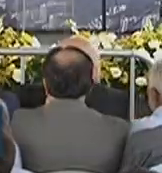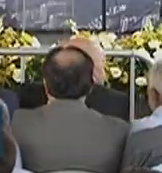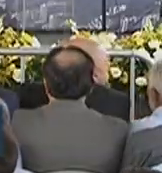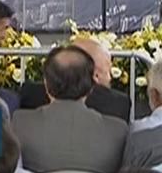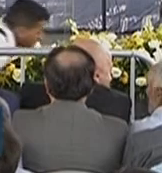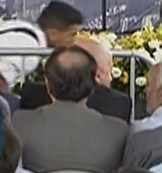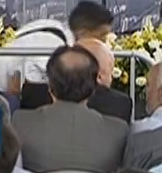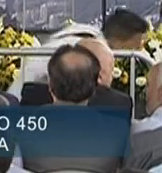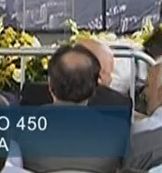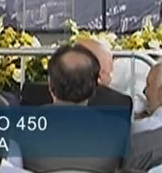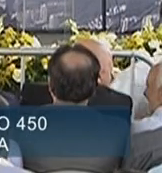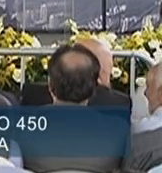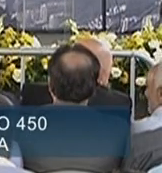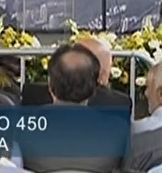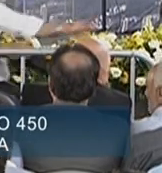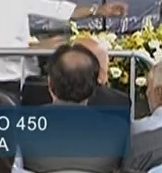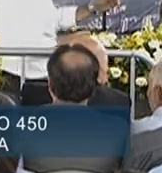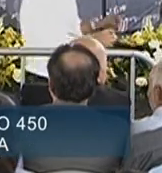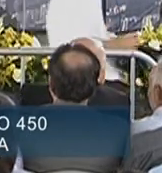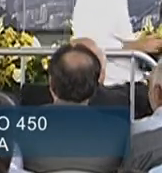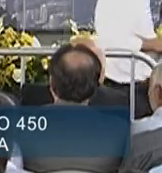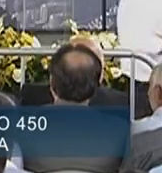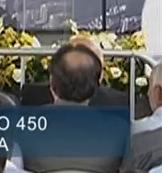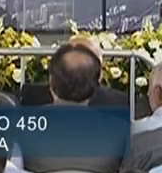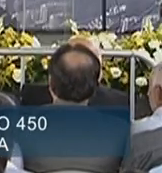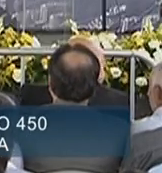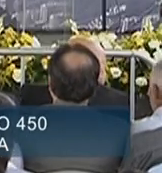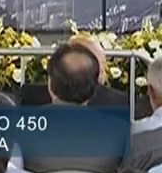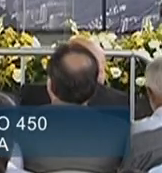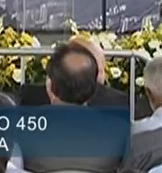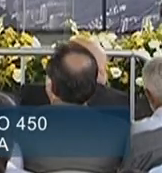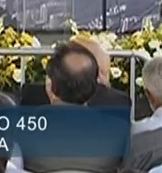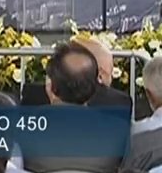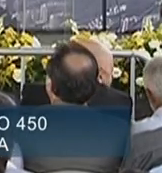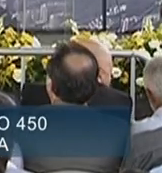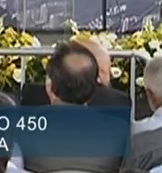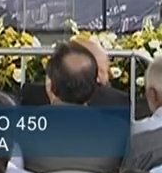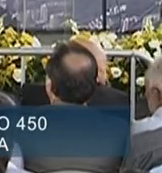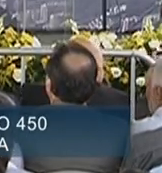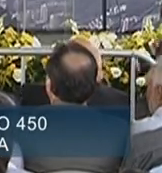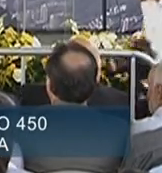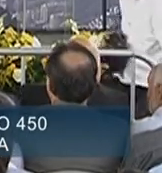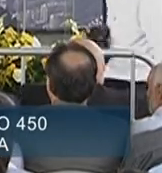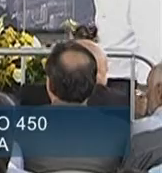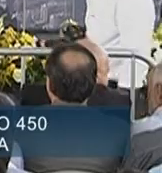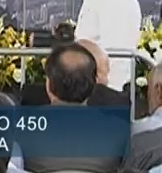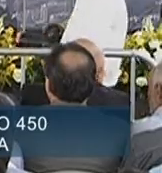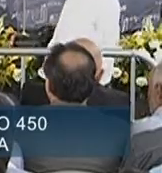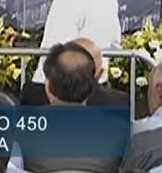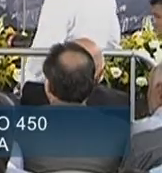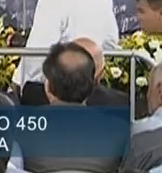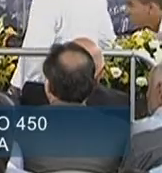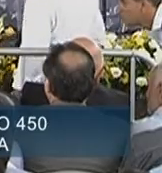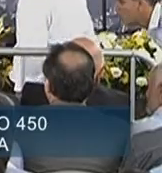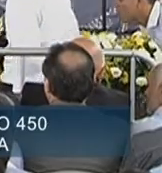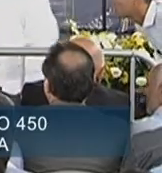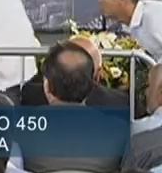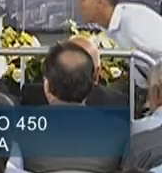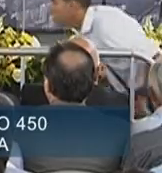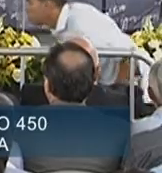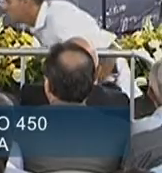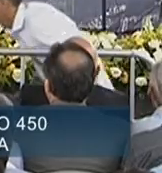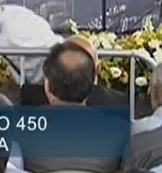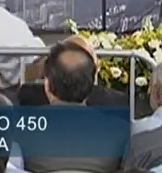Obrigada, governador. Convidamos a presidenta da República, o governador do Rio de Janeiro e o prefeito do Rio de Janeiro